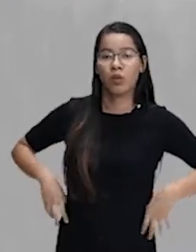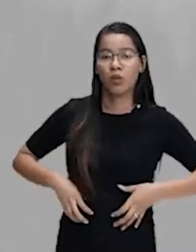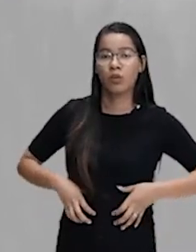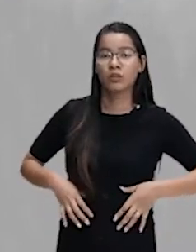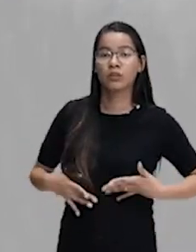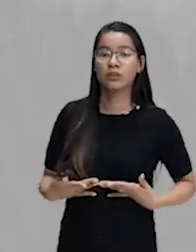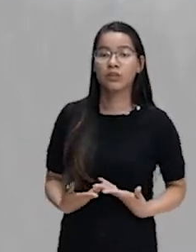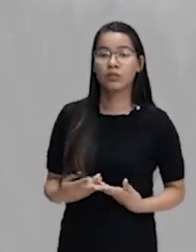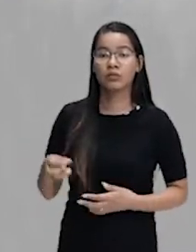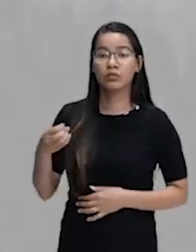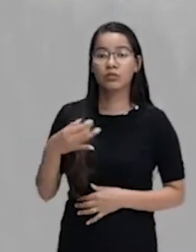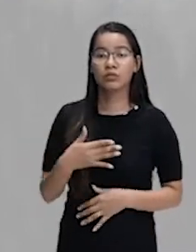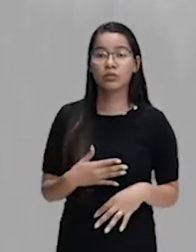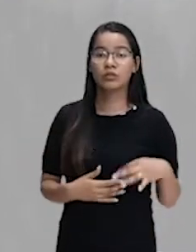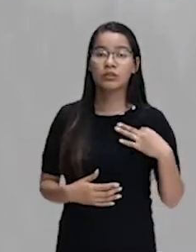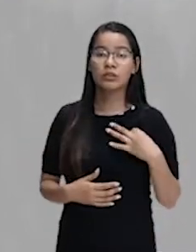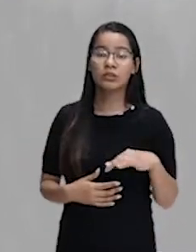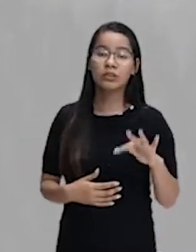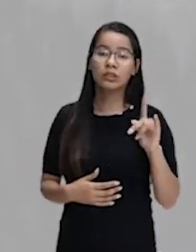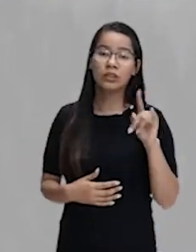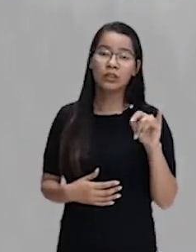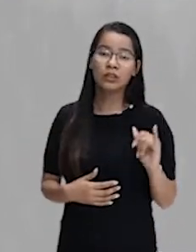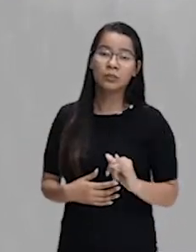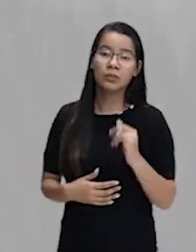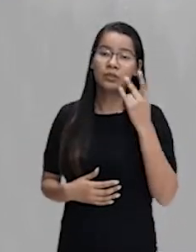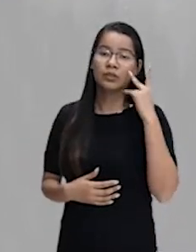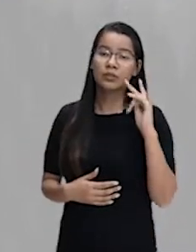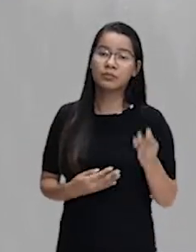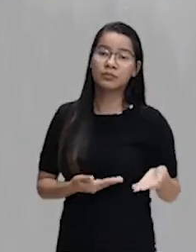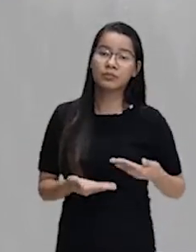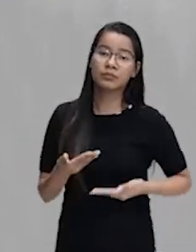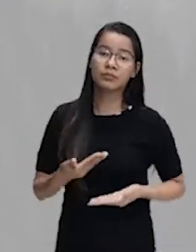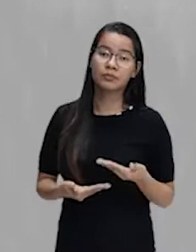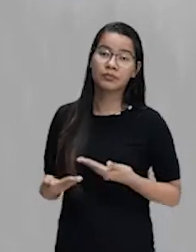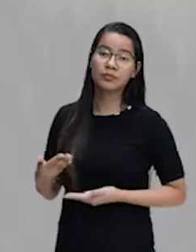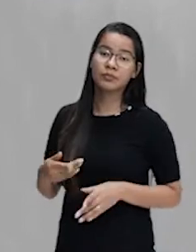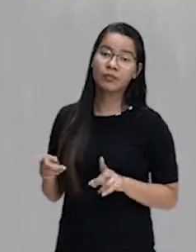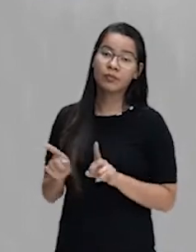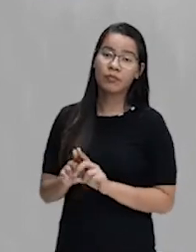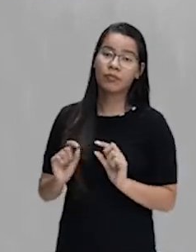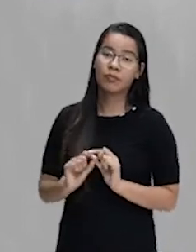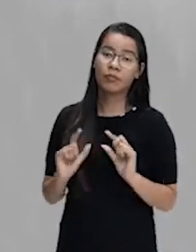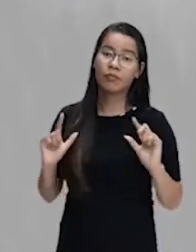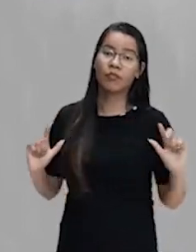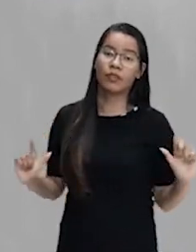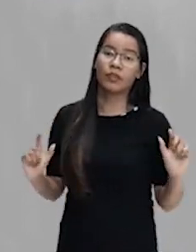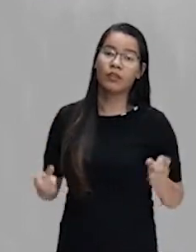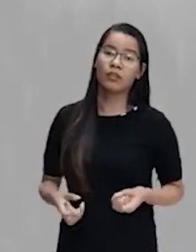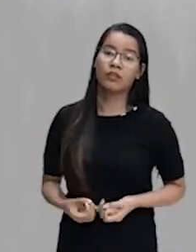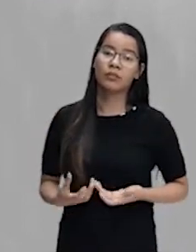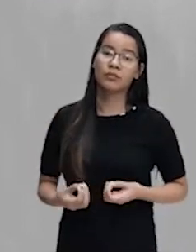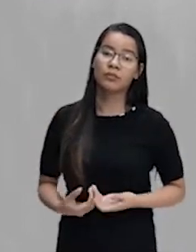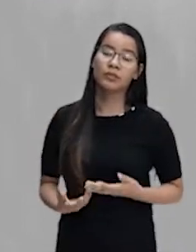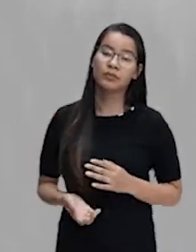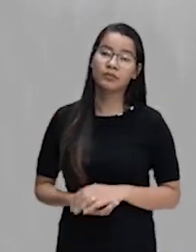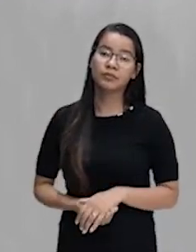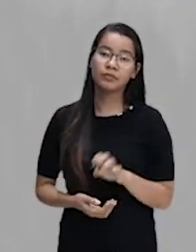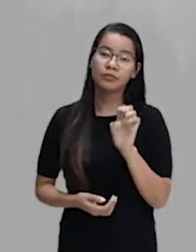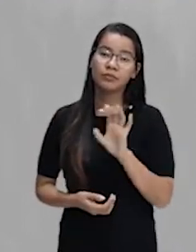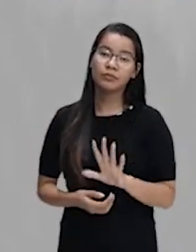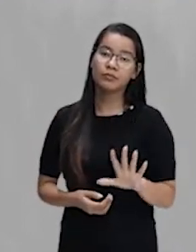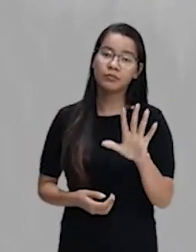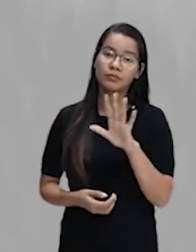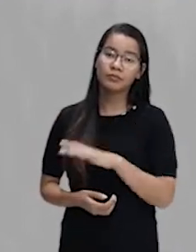Então, inovações que vão ser importantes para diversificar e aumentar a produção na Europa